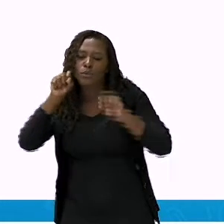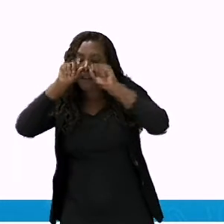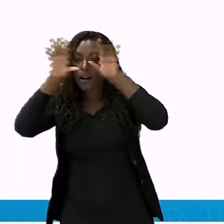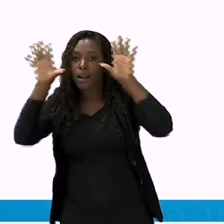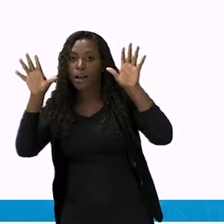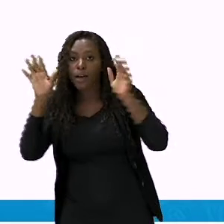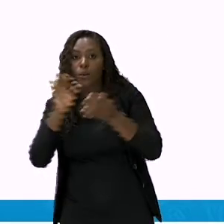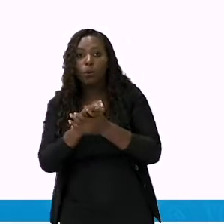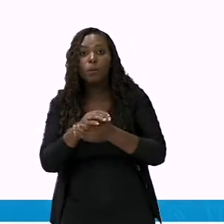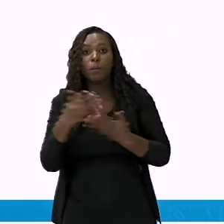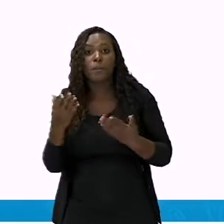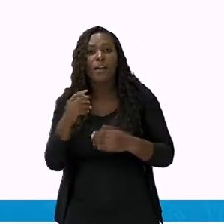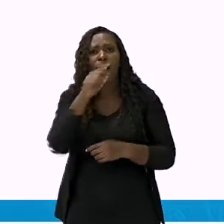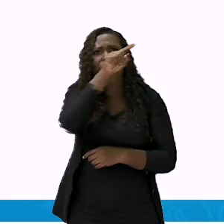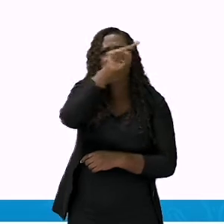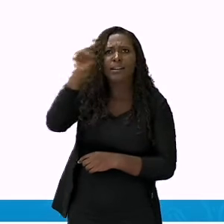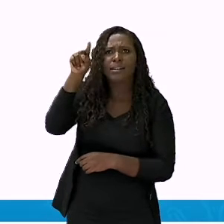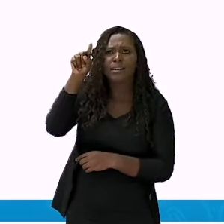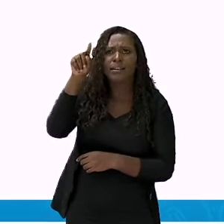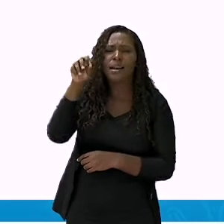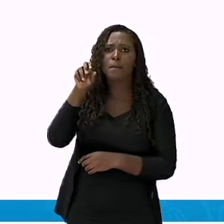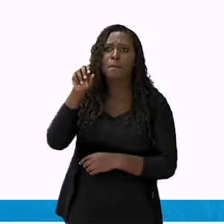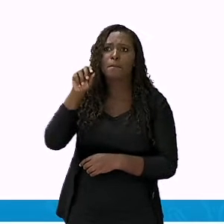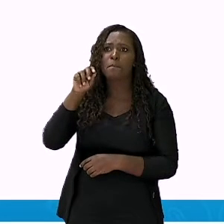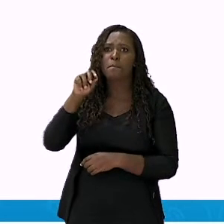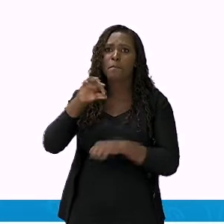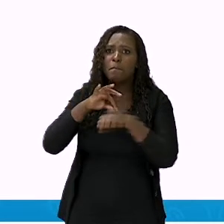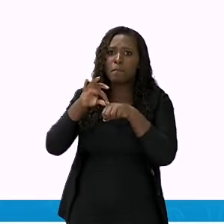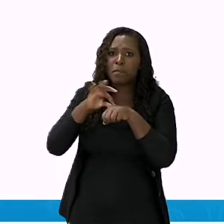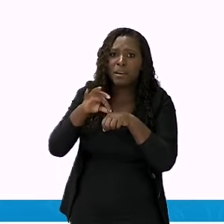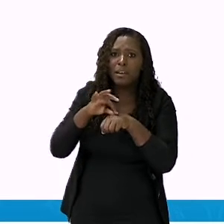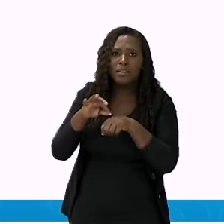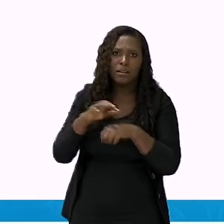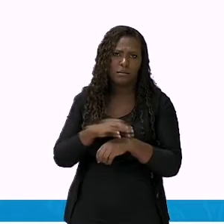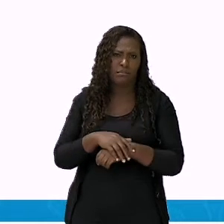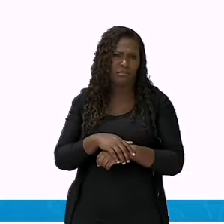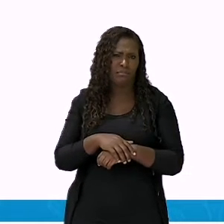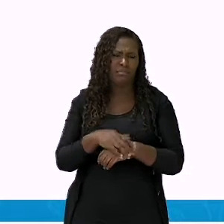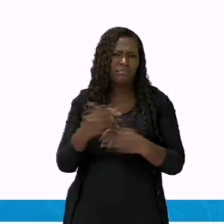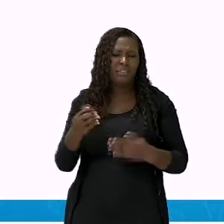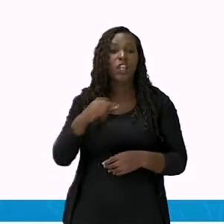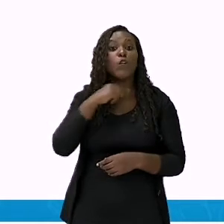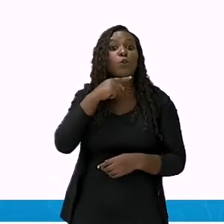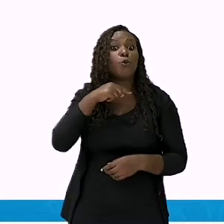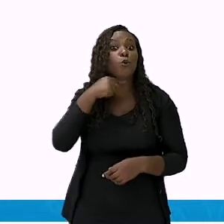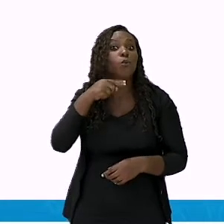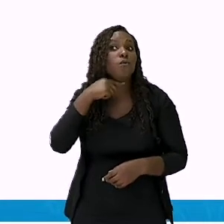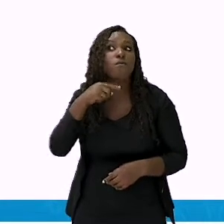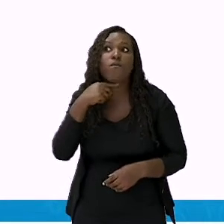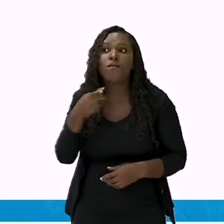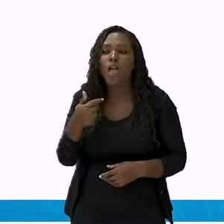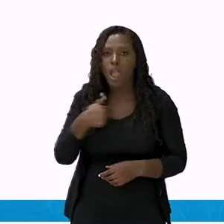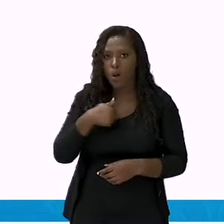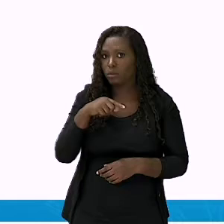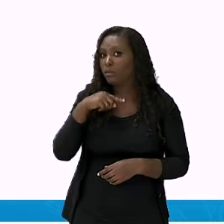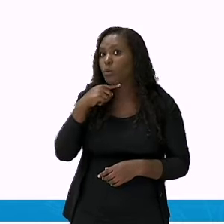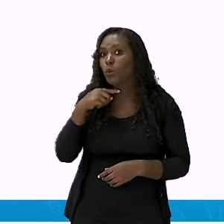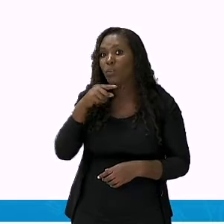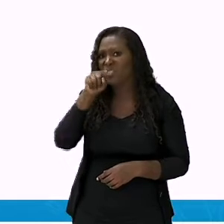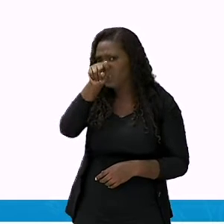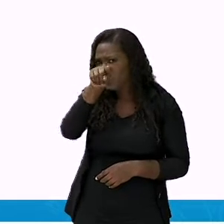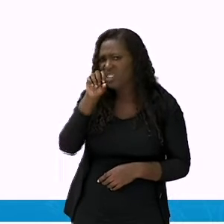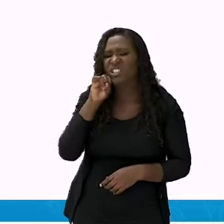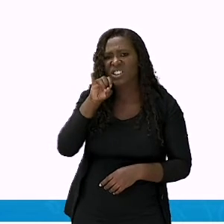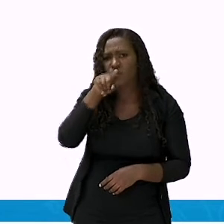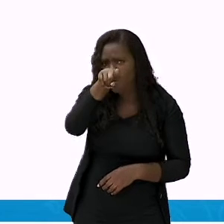essa composição. Duvido se você já viu isso na natureza, ou se já viu isso em algum outro lugar.